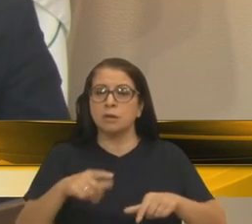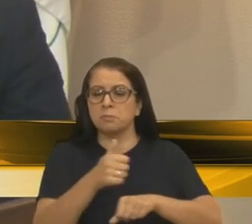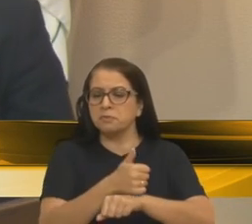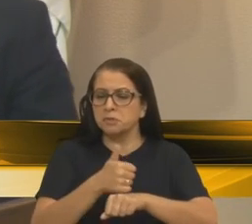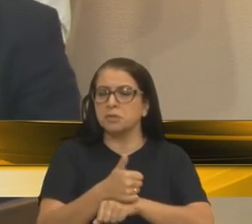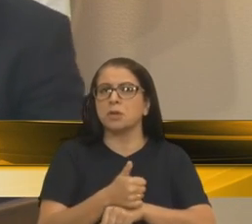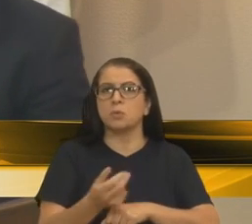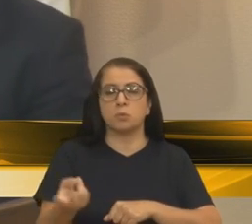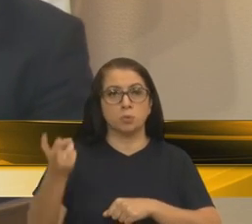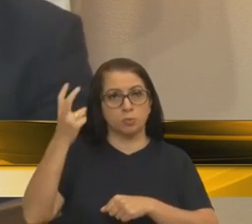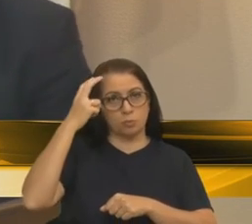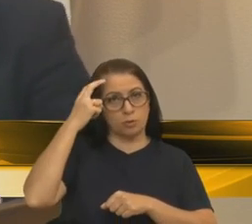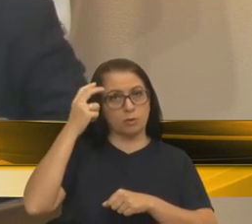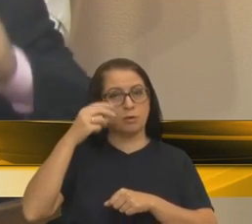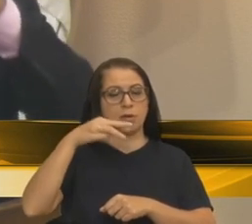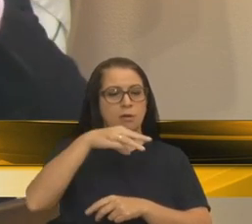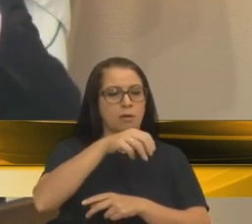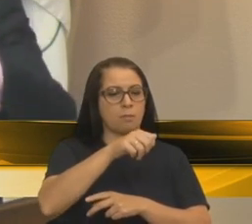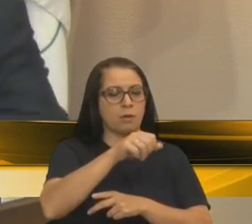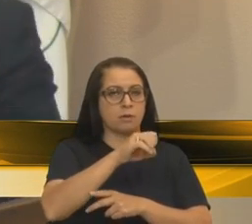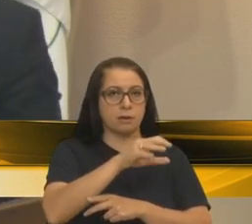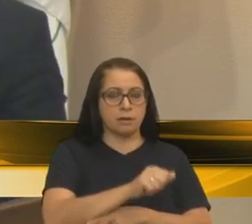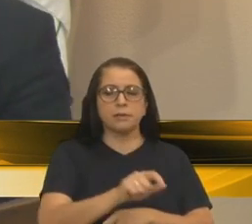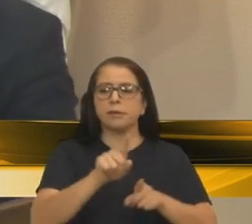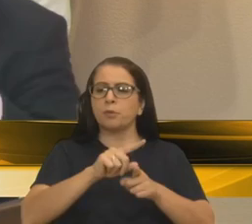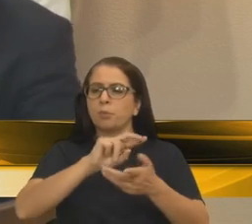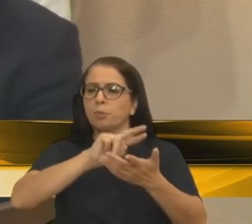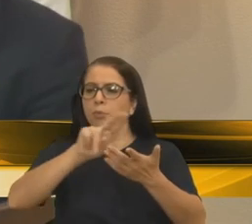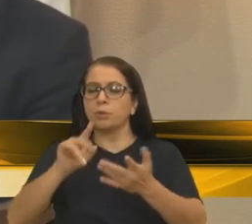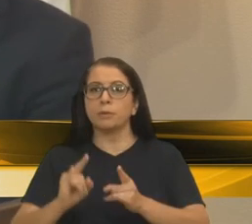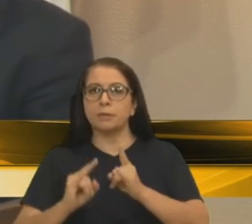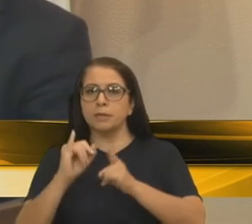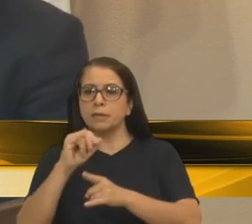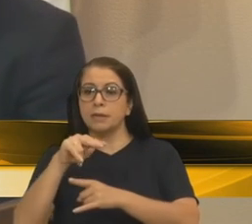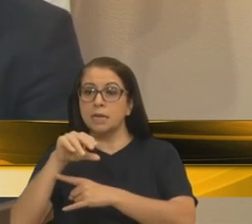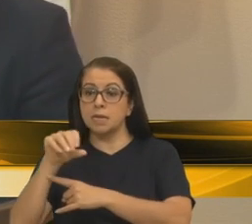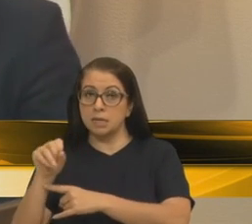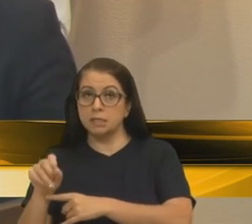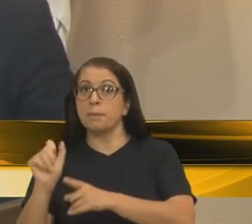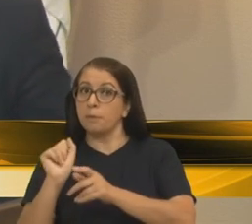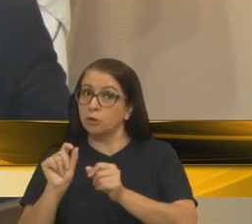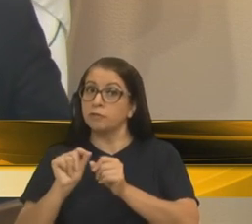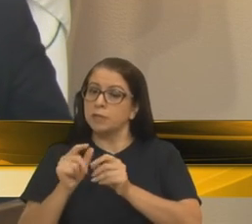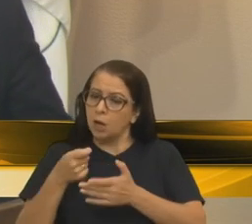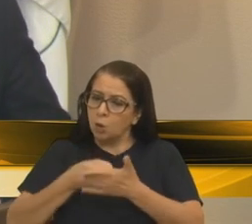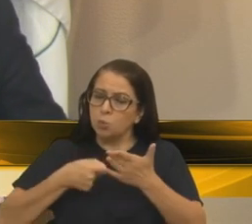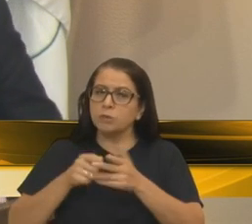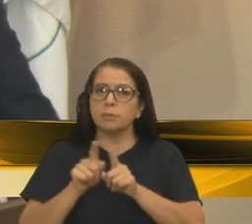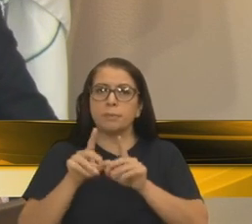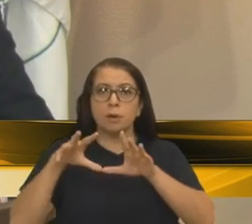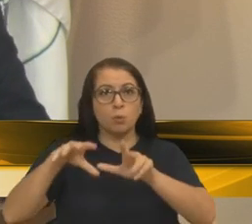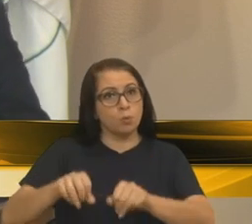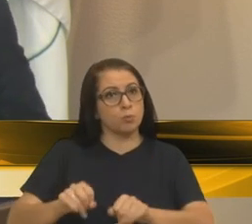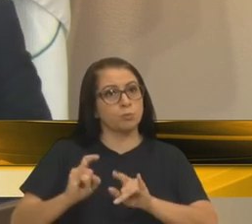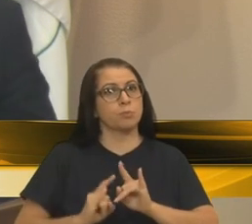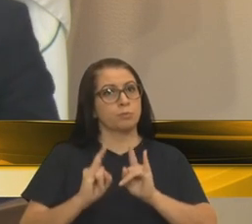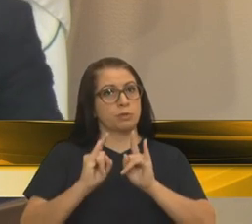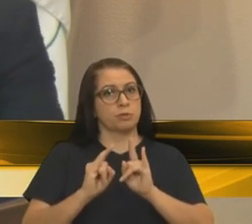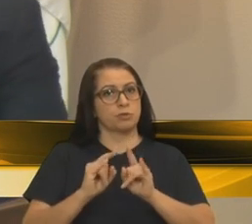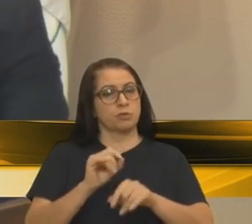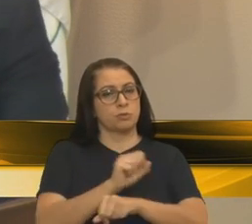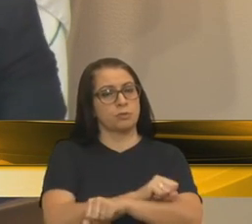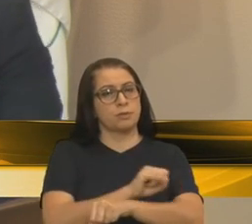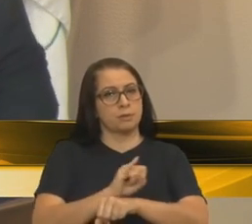na área cultural. Então, além da Maesa, nós temos a ocupação de outros prédios INSS, nós podemos fazer essa luta também de ocupação daquele prédio do Senai José